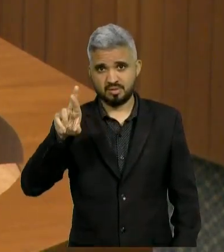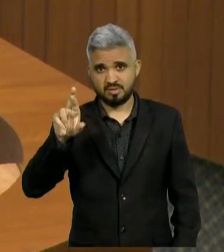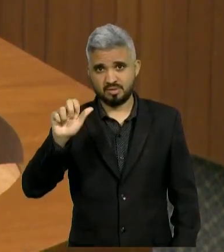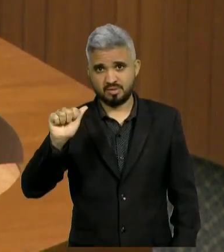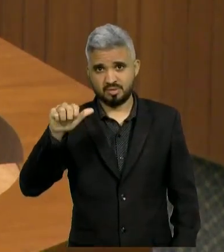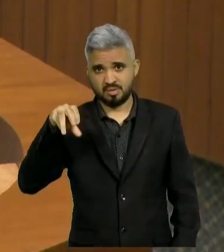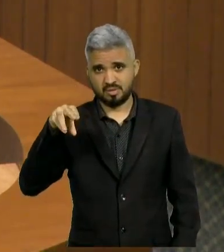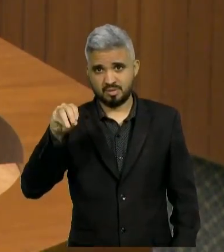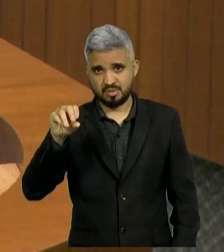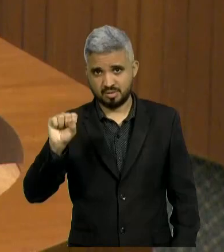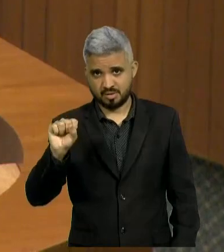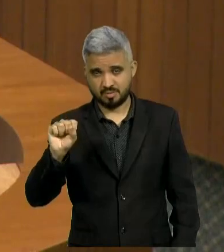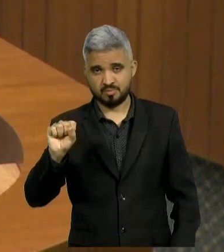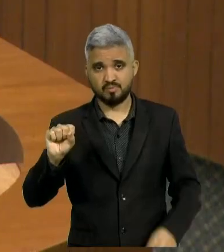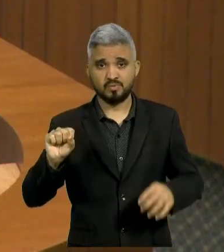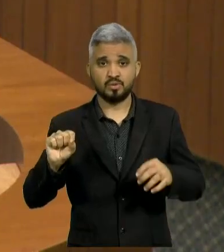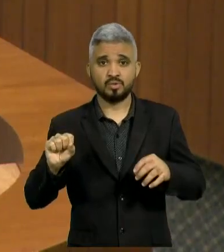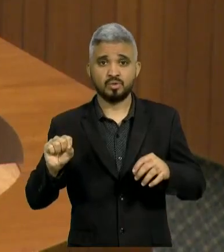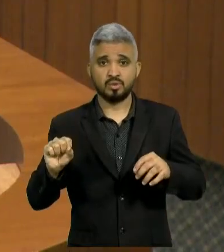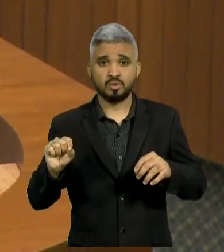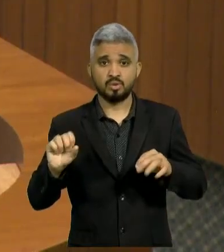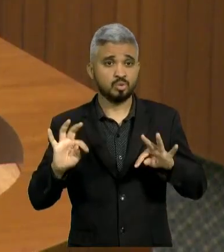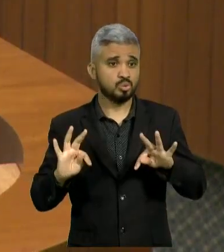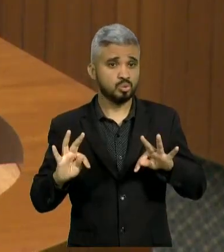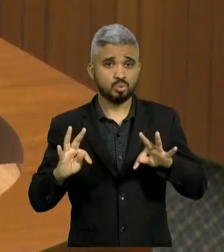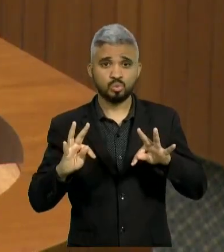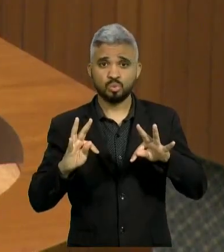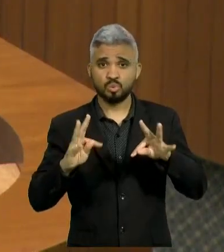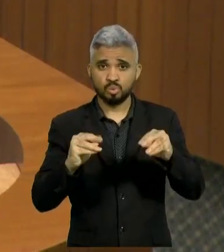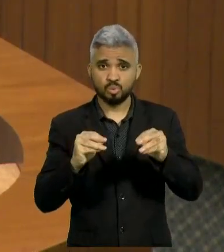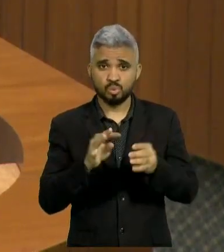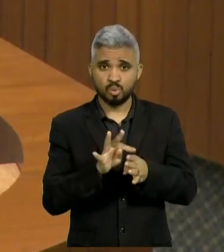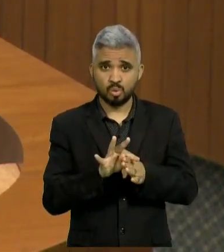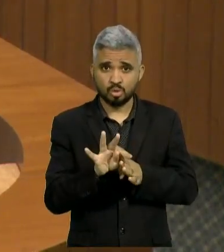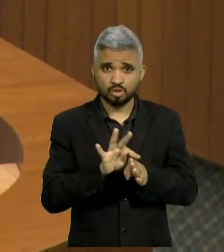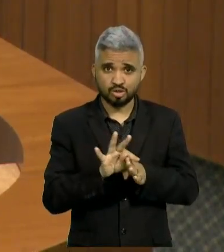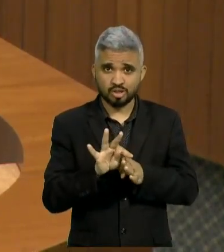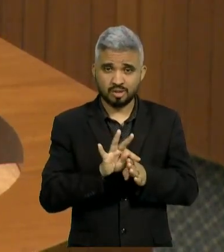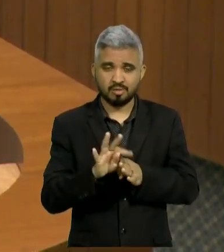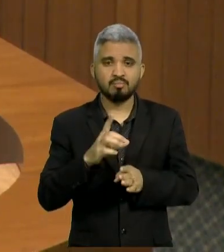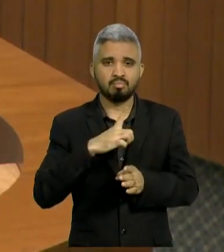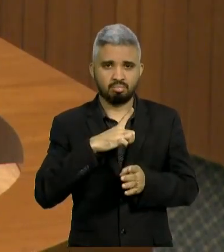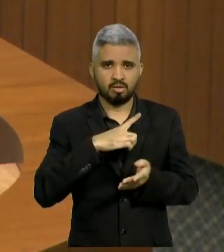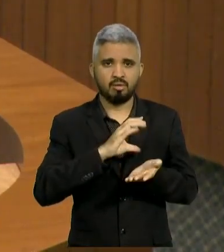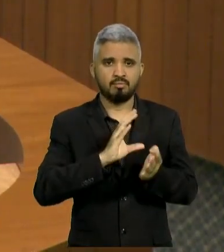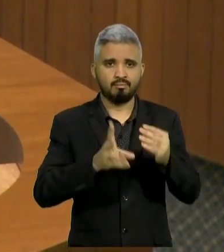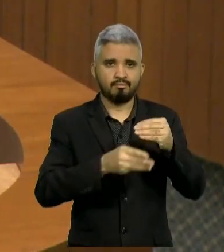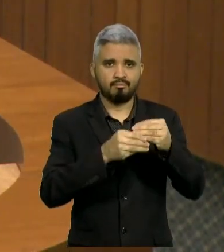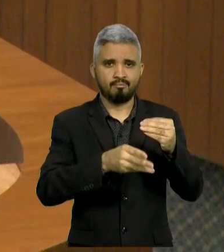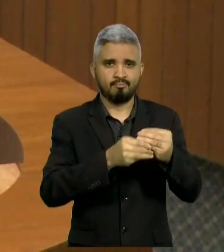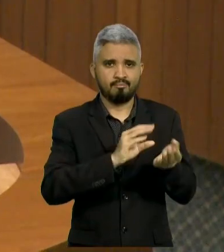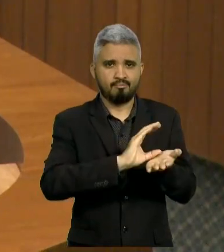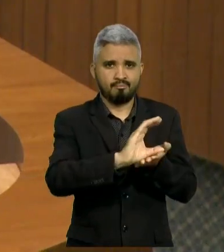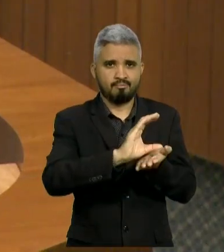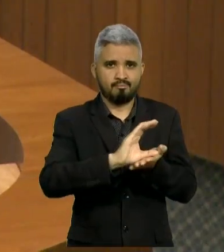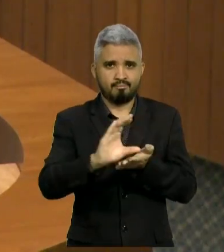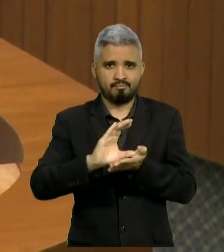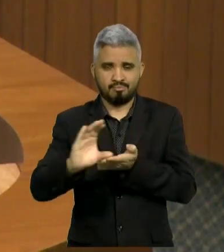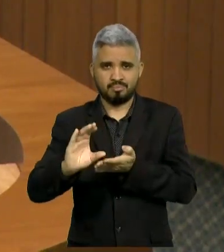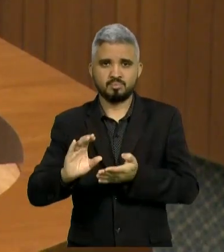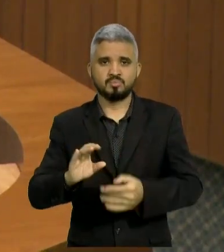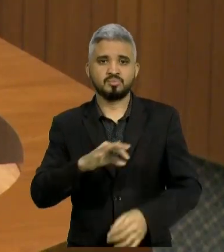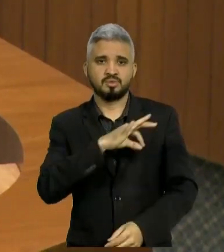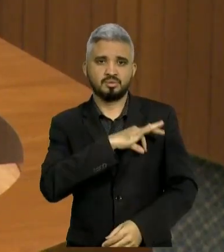receberam um reforço em relação à valorização dessa categoria. Tiveram seus